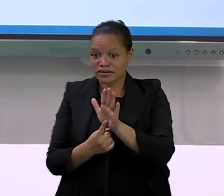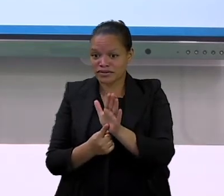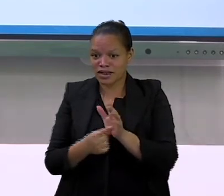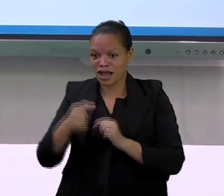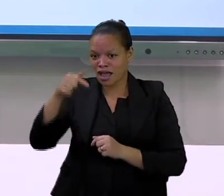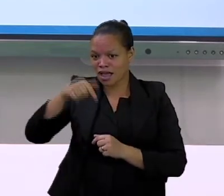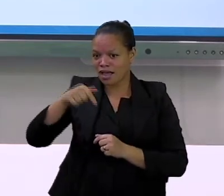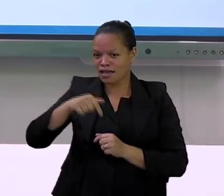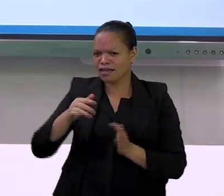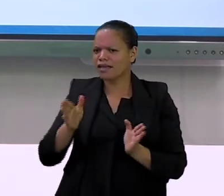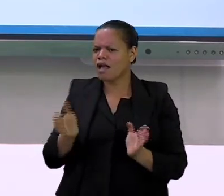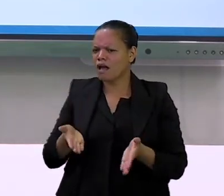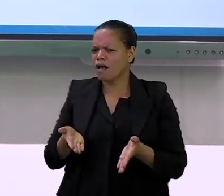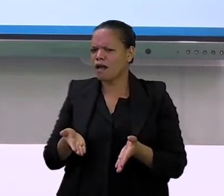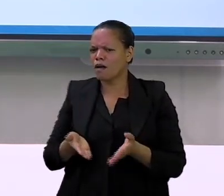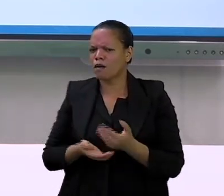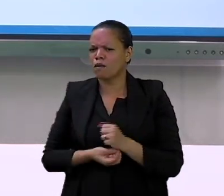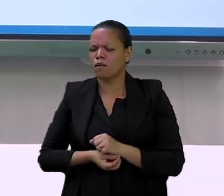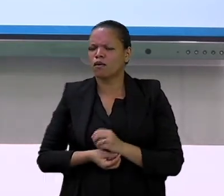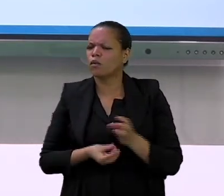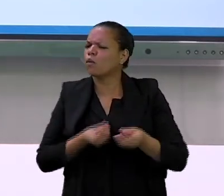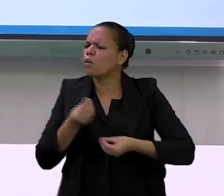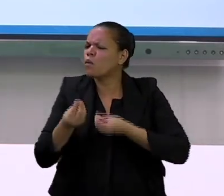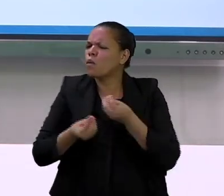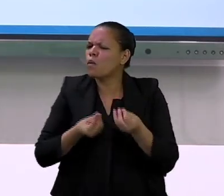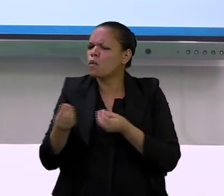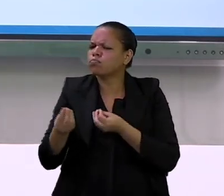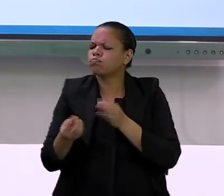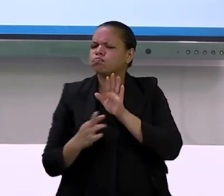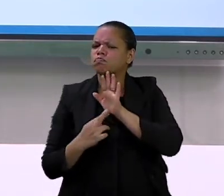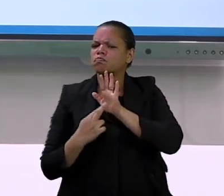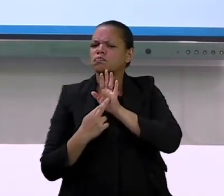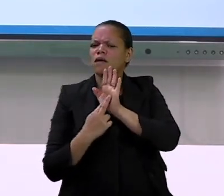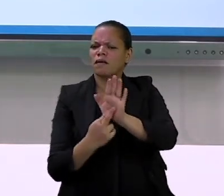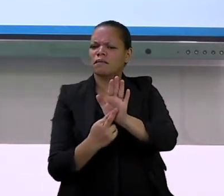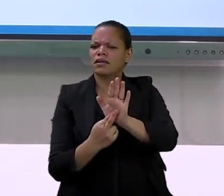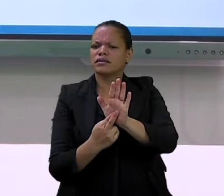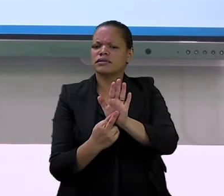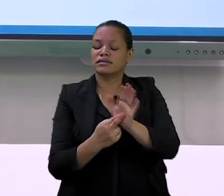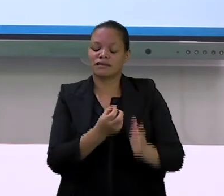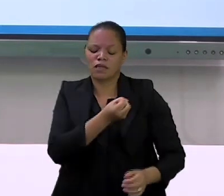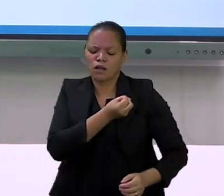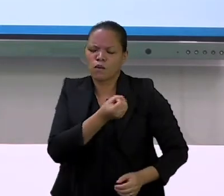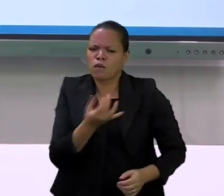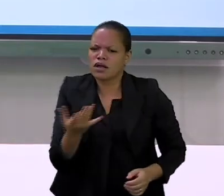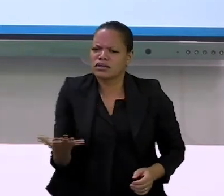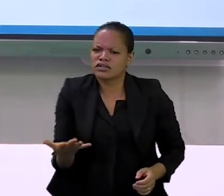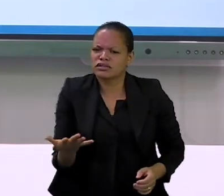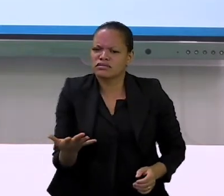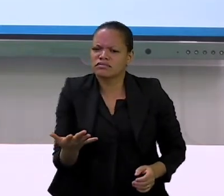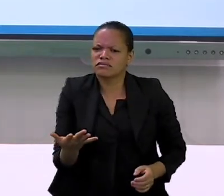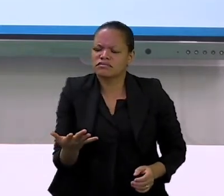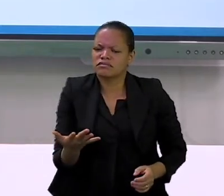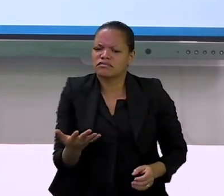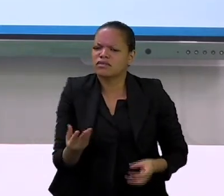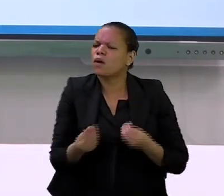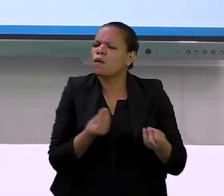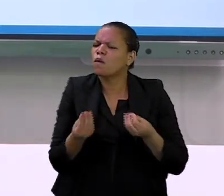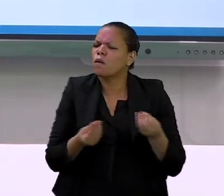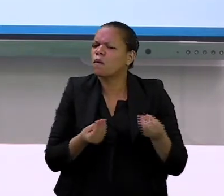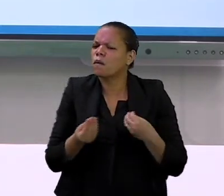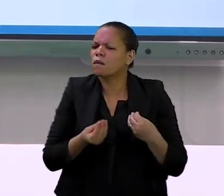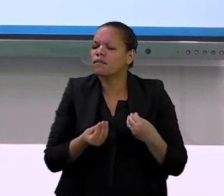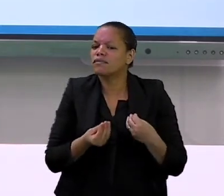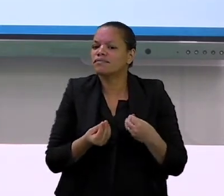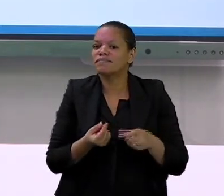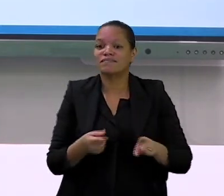Como representar este algarismo, essa quantidade no papel? Essa quantidade, ela também